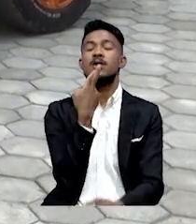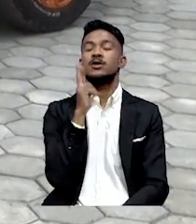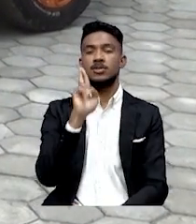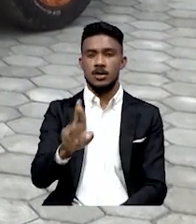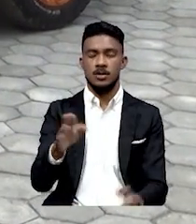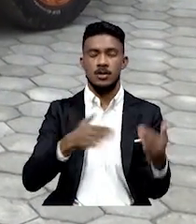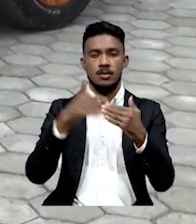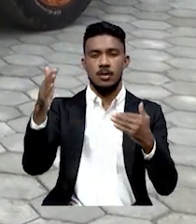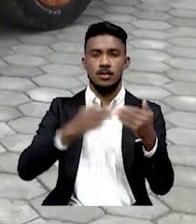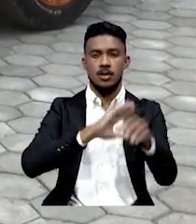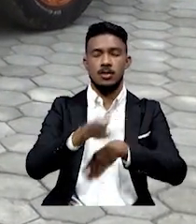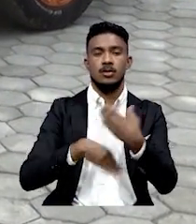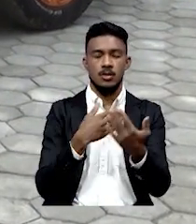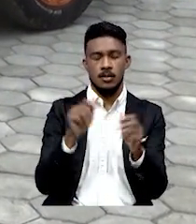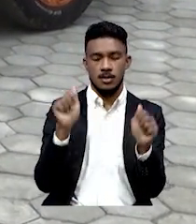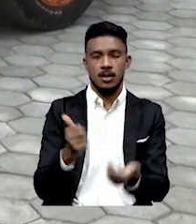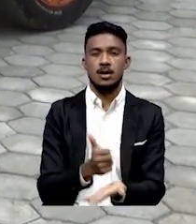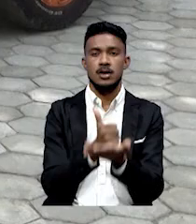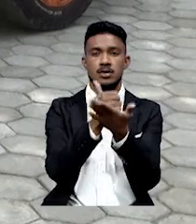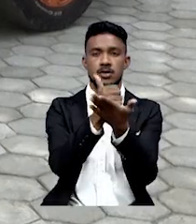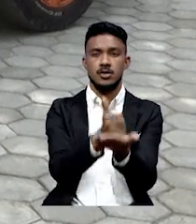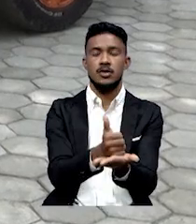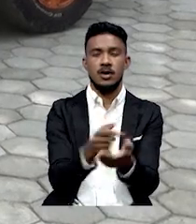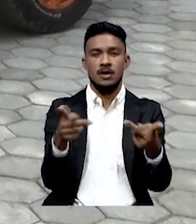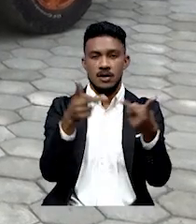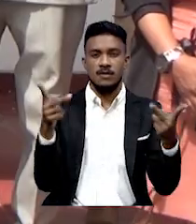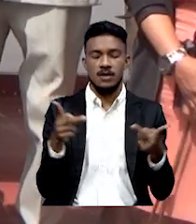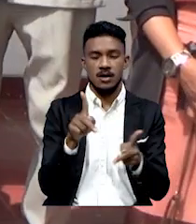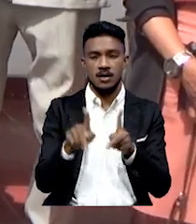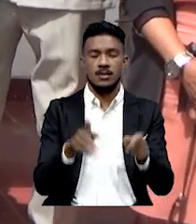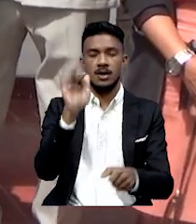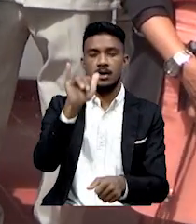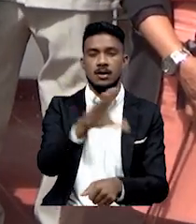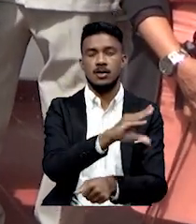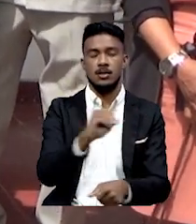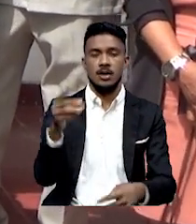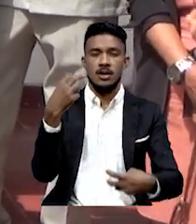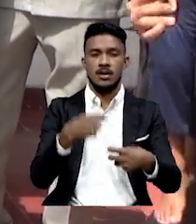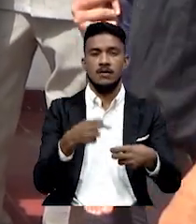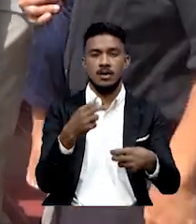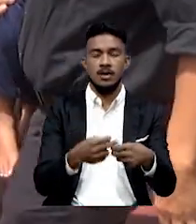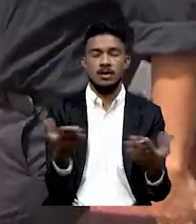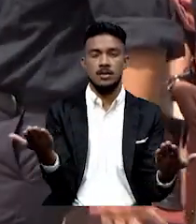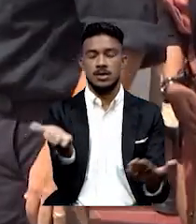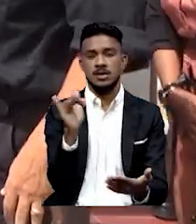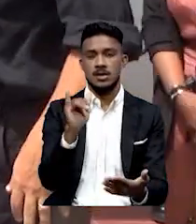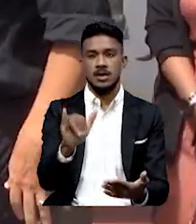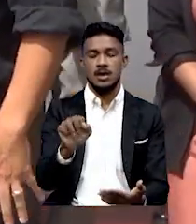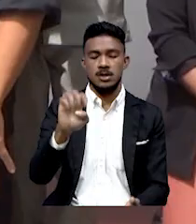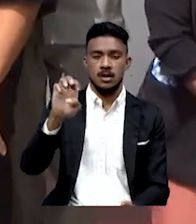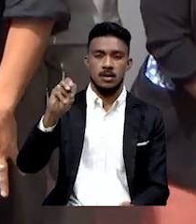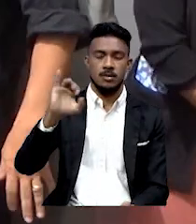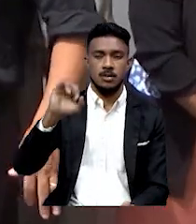neho iniciativa atutulun seminário ne, no dar solução ida ba dificuldade nebe durante ne seminário ne